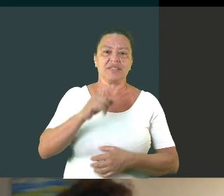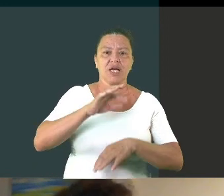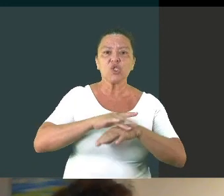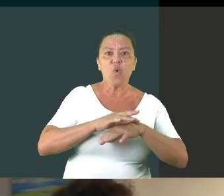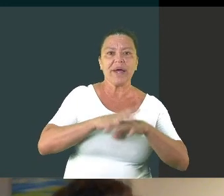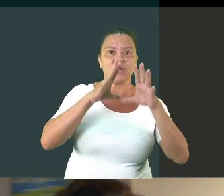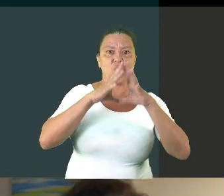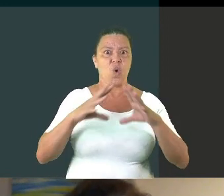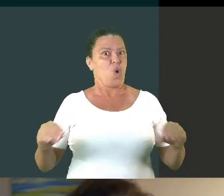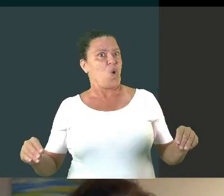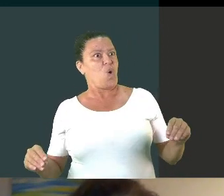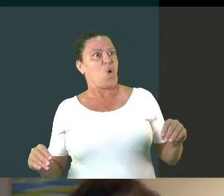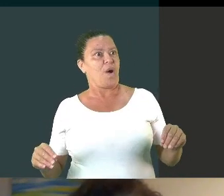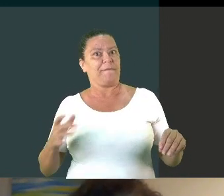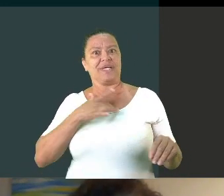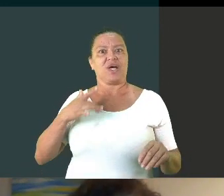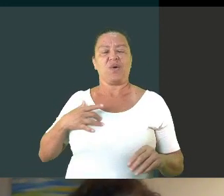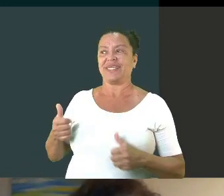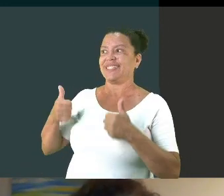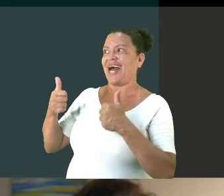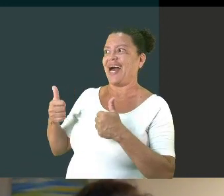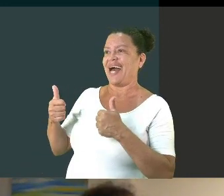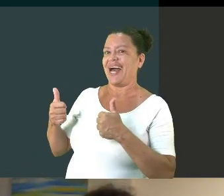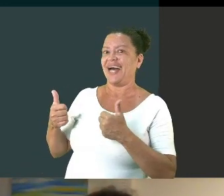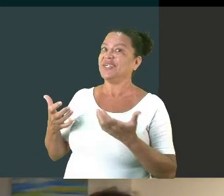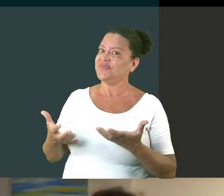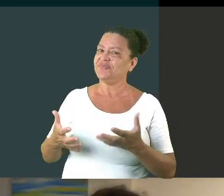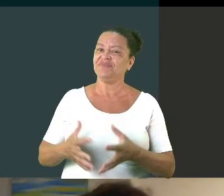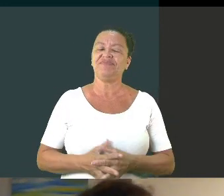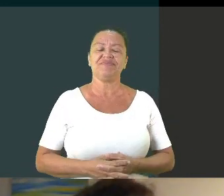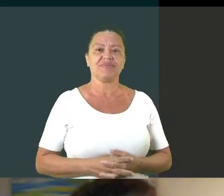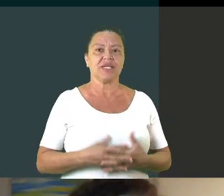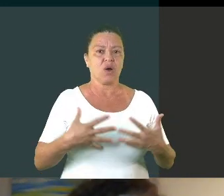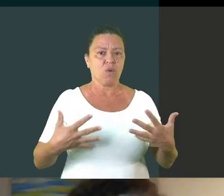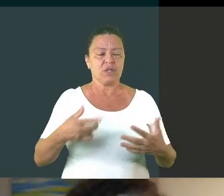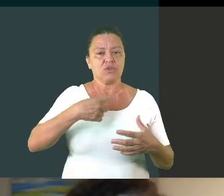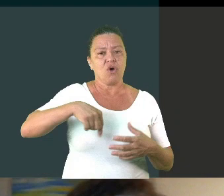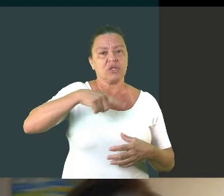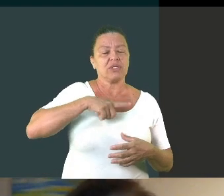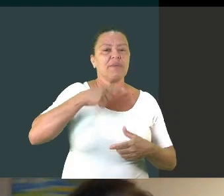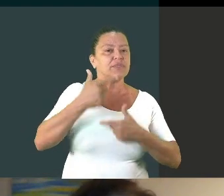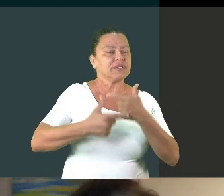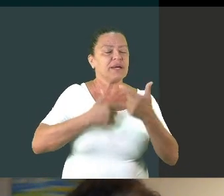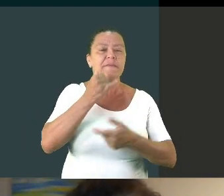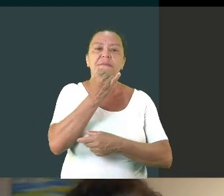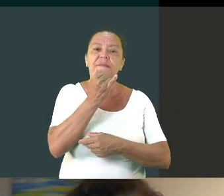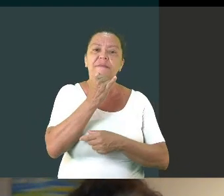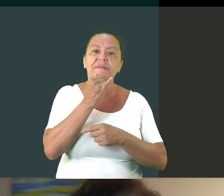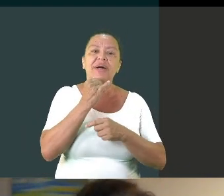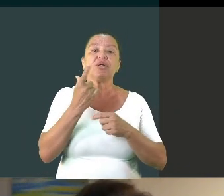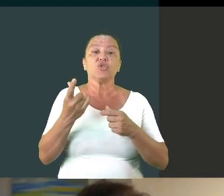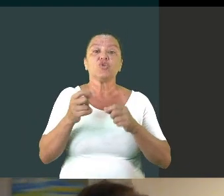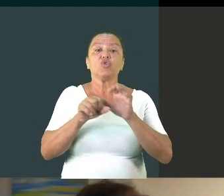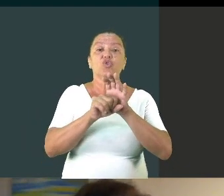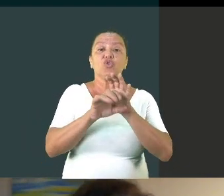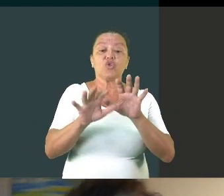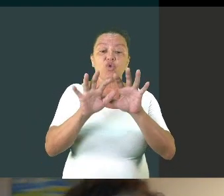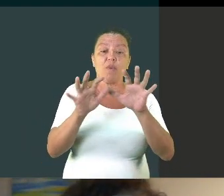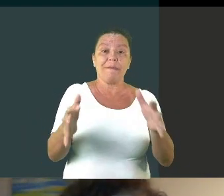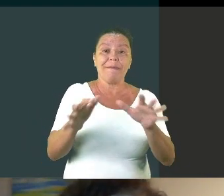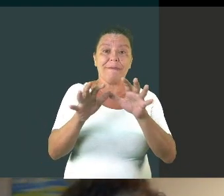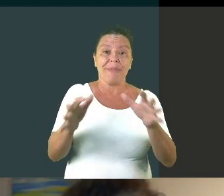doença para um estado de saúde. Então, quando nós temos o trabalho, por exemplo, do passe, da